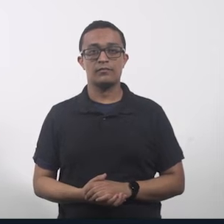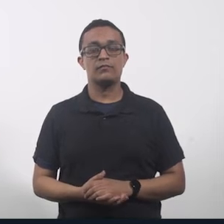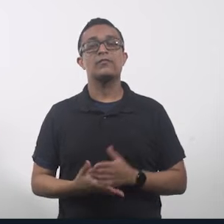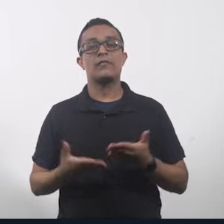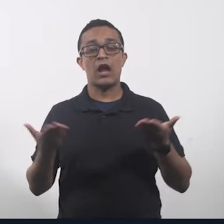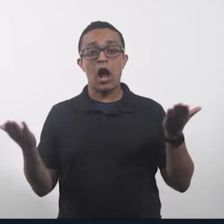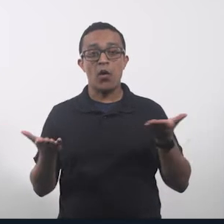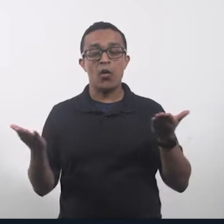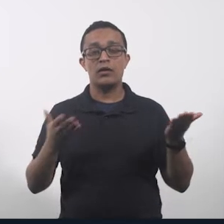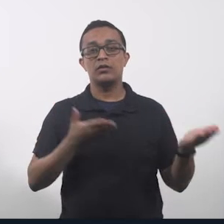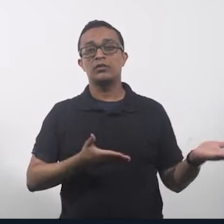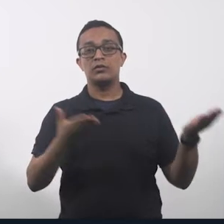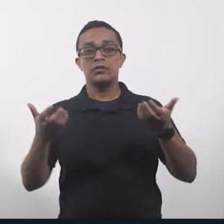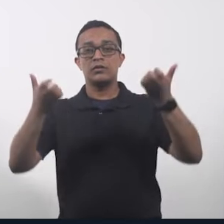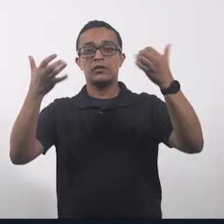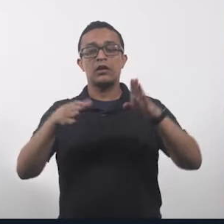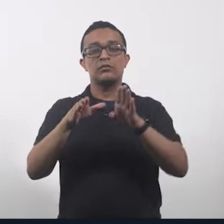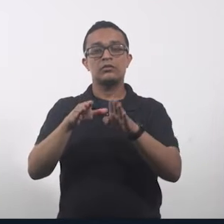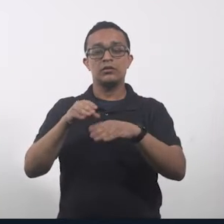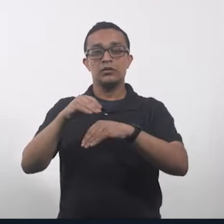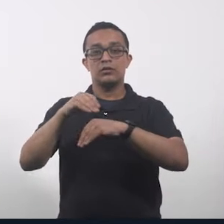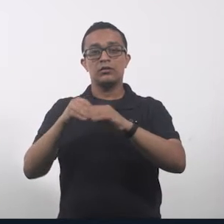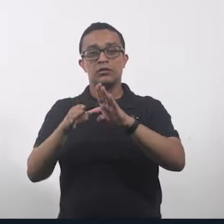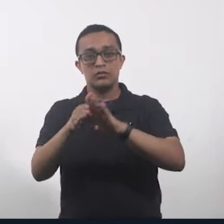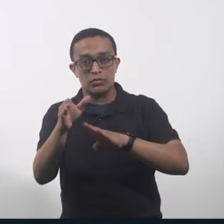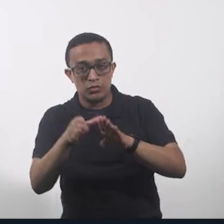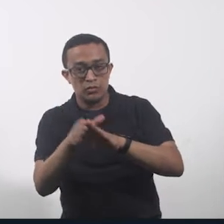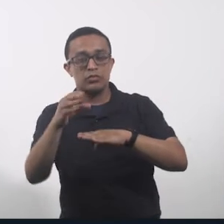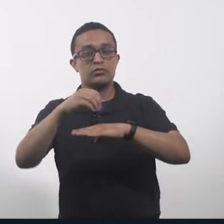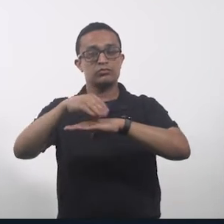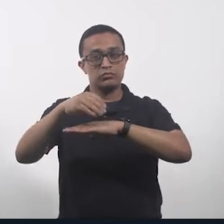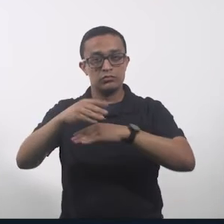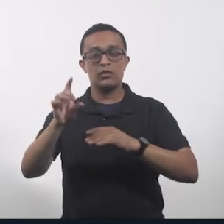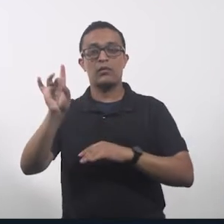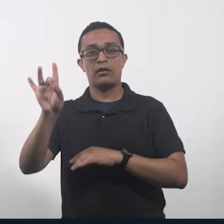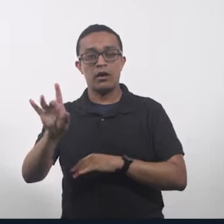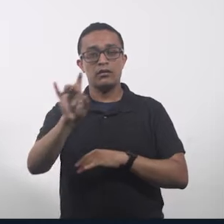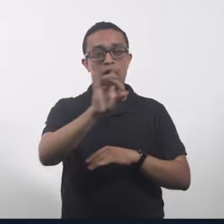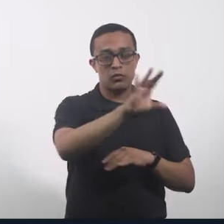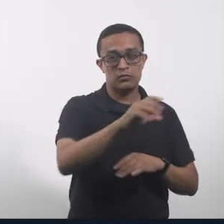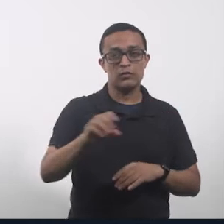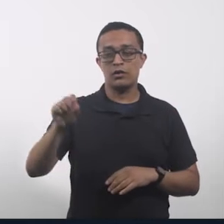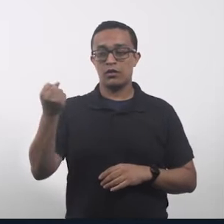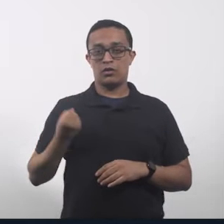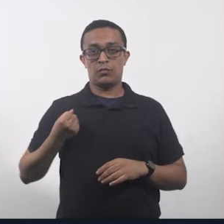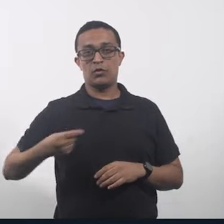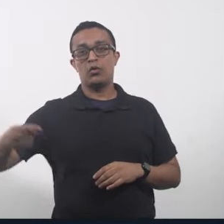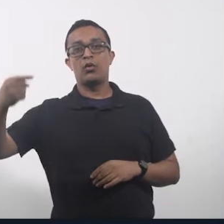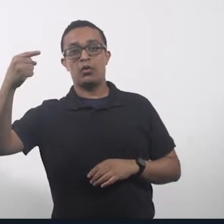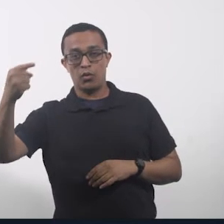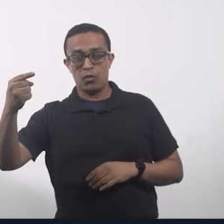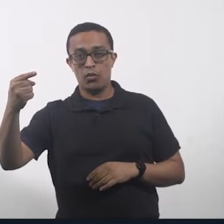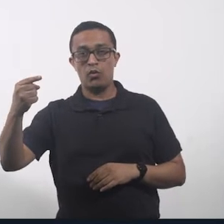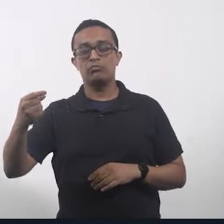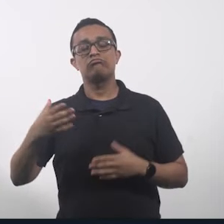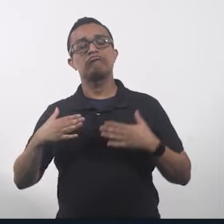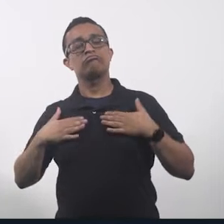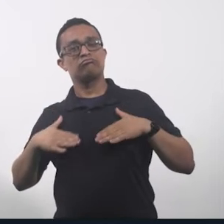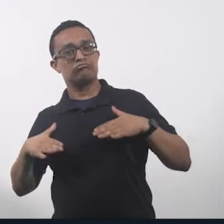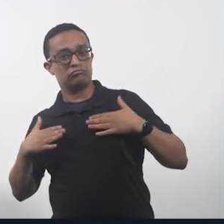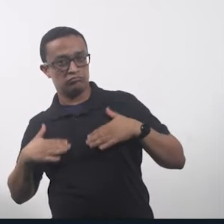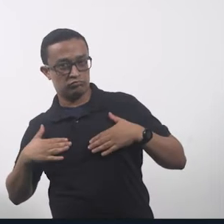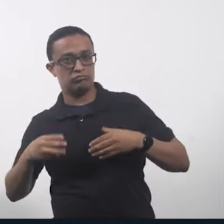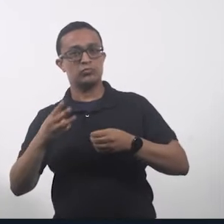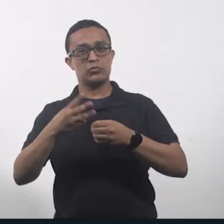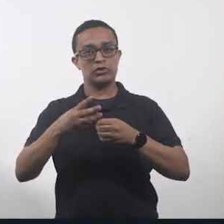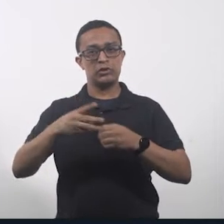Nós vamos falar agora um pouquinho das orientações em relação a cada situação, né? Então, a situação 1, que seria a situação mais confortável para o